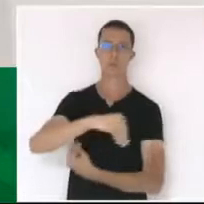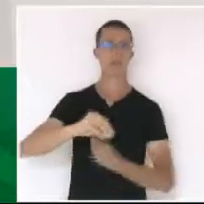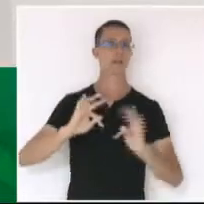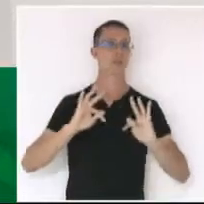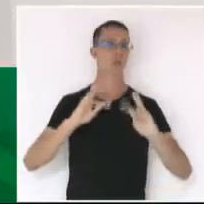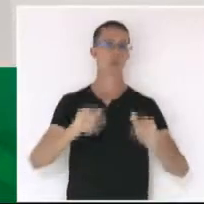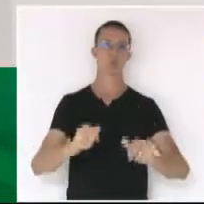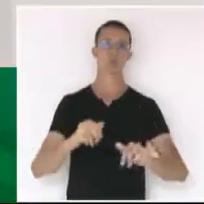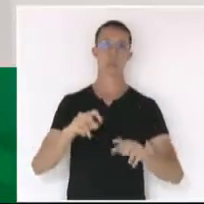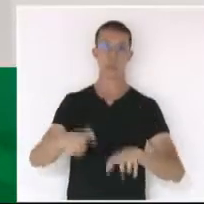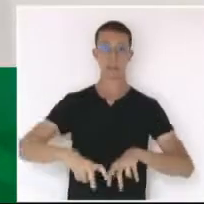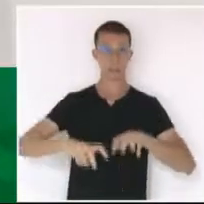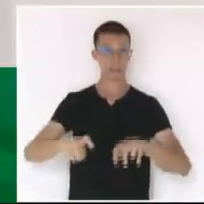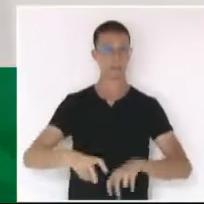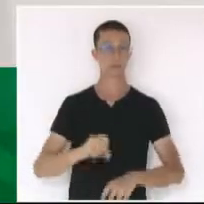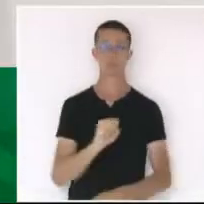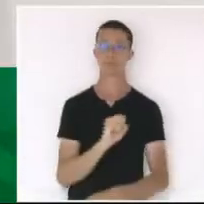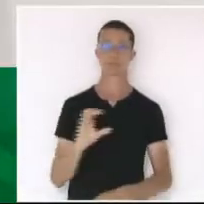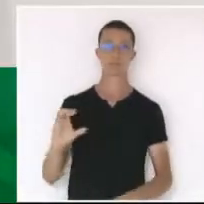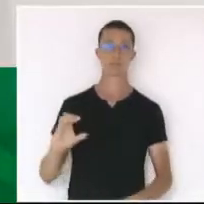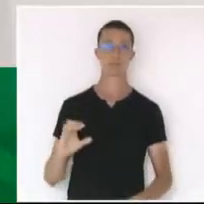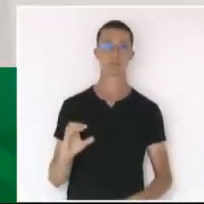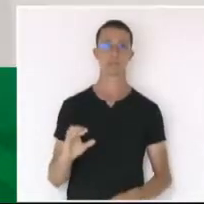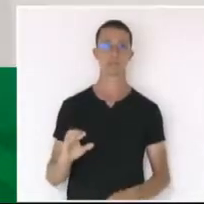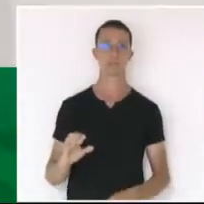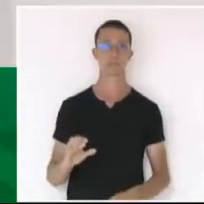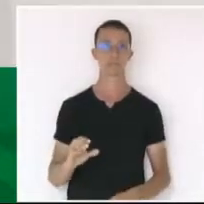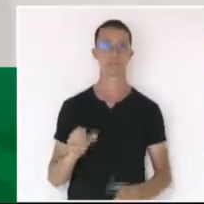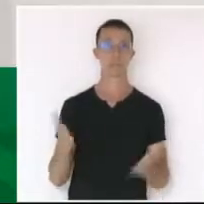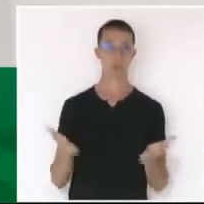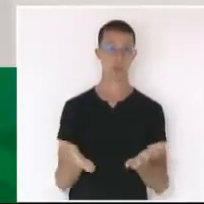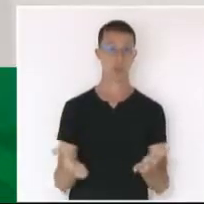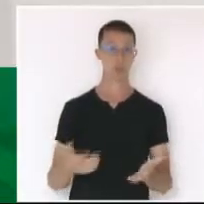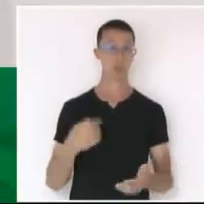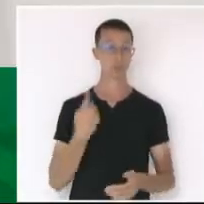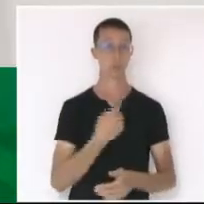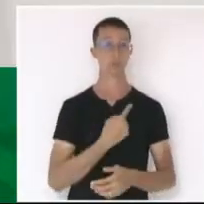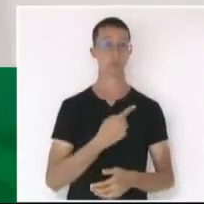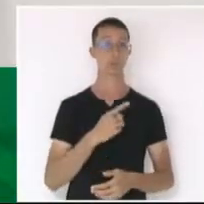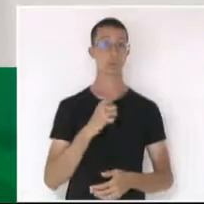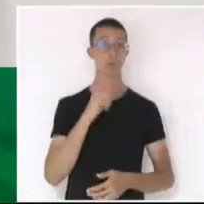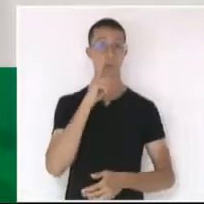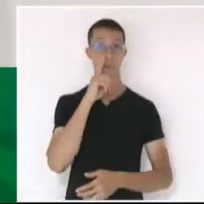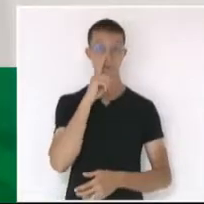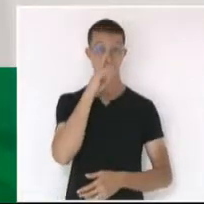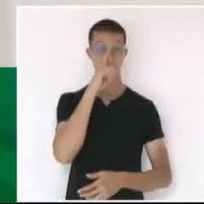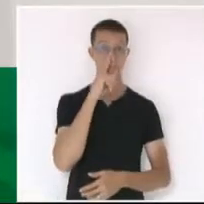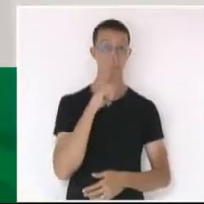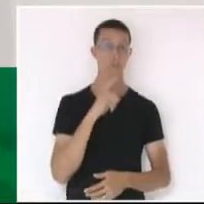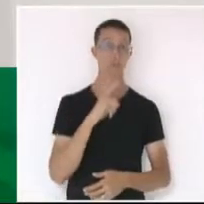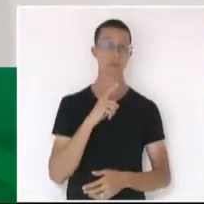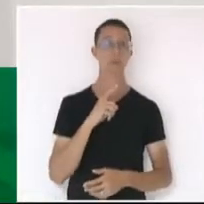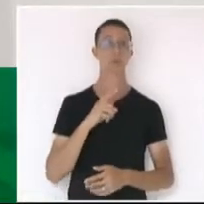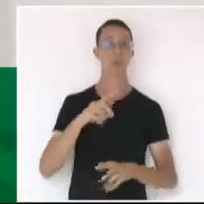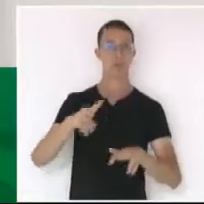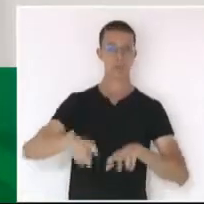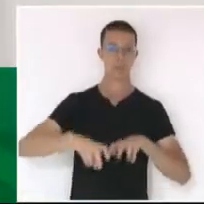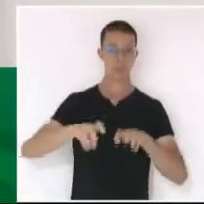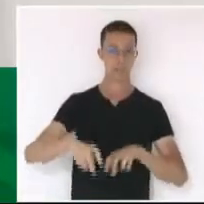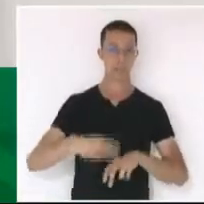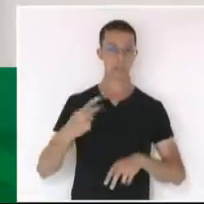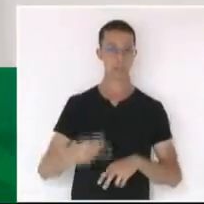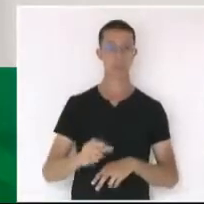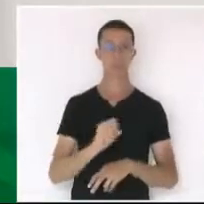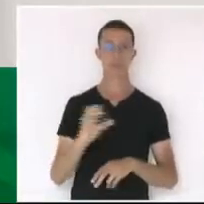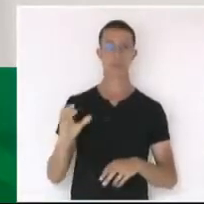de Santa Catarina e estamos aqui da eminência e na mira deputados Aretha de verão nos o nosso agronegócio de